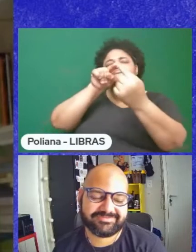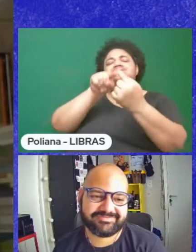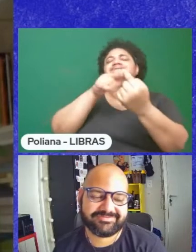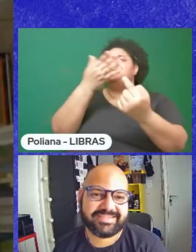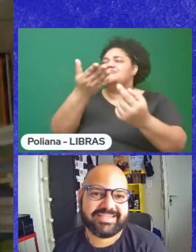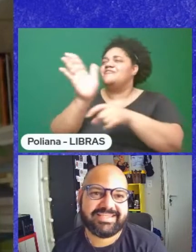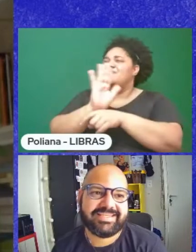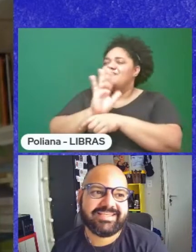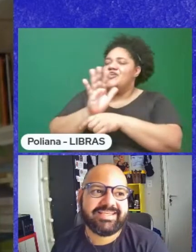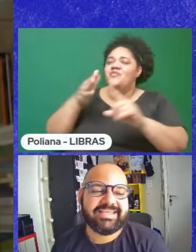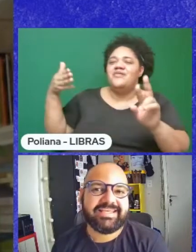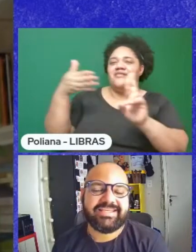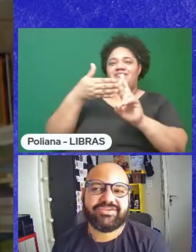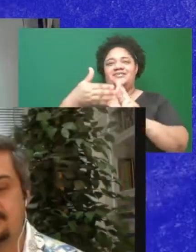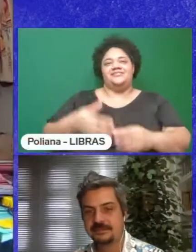filme?